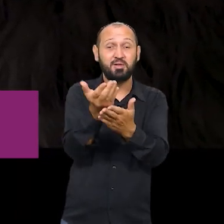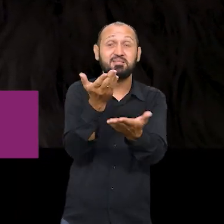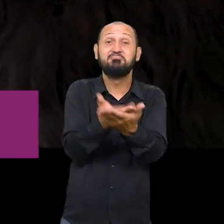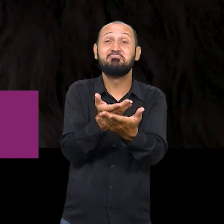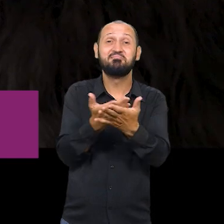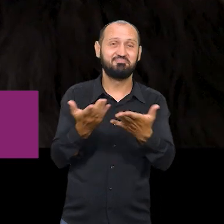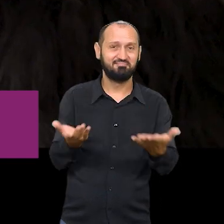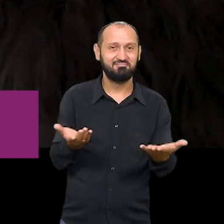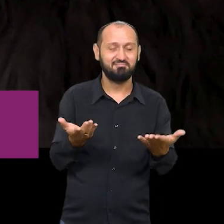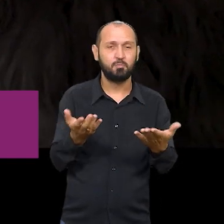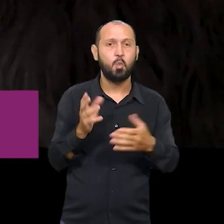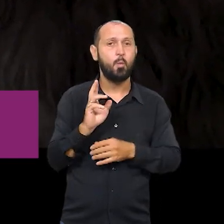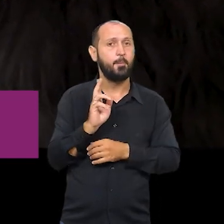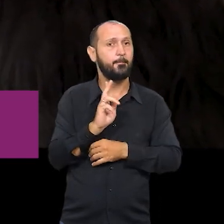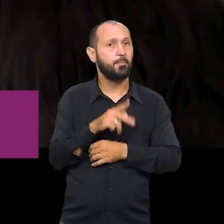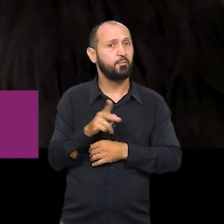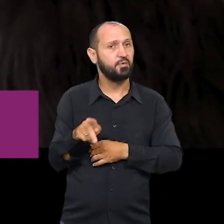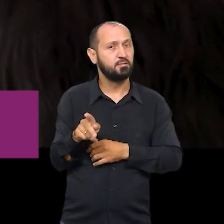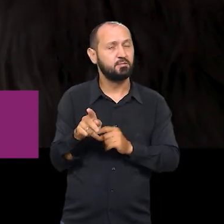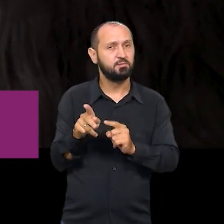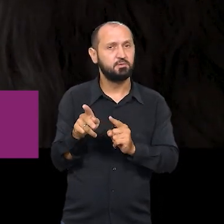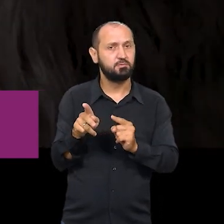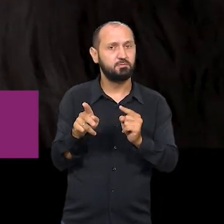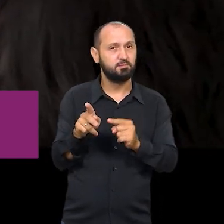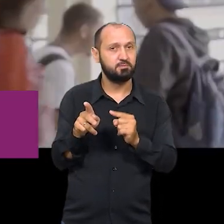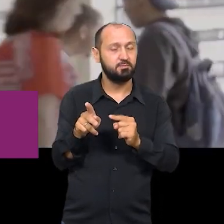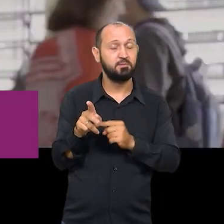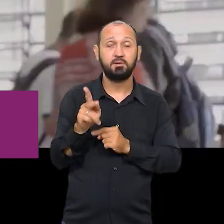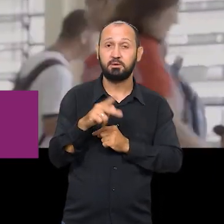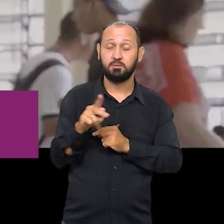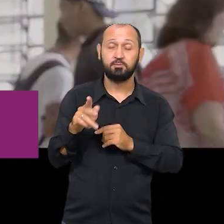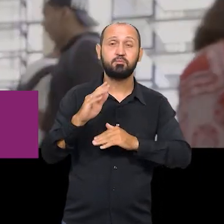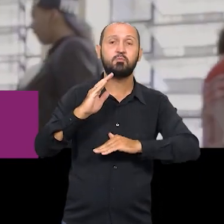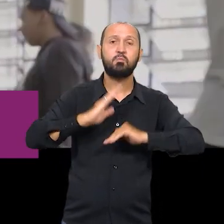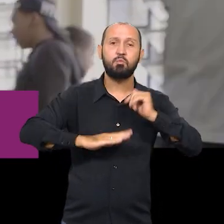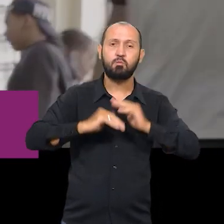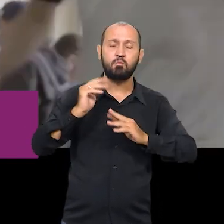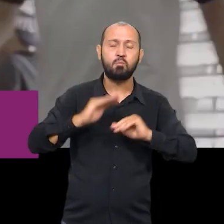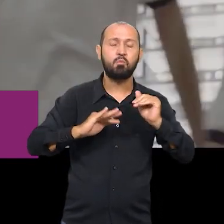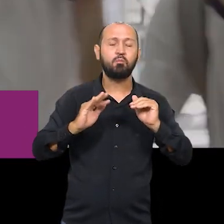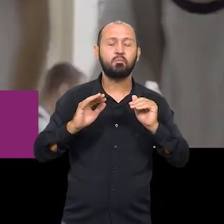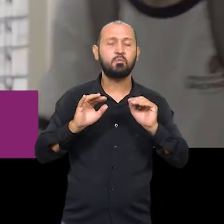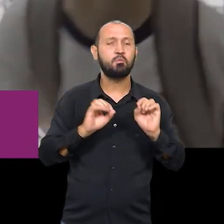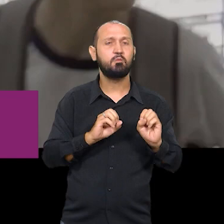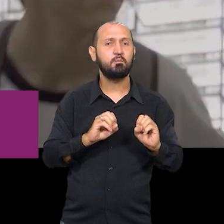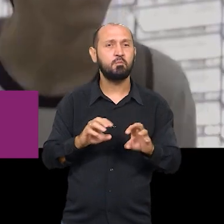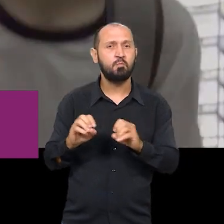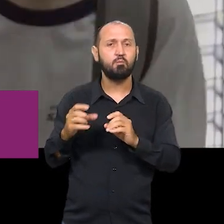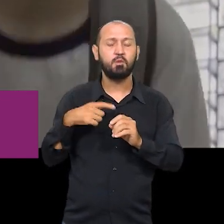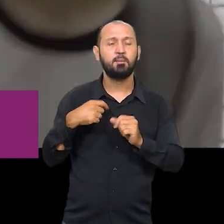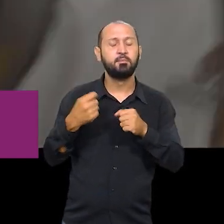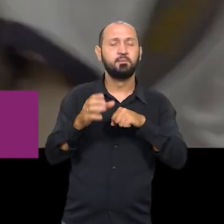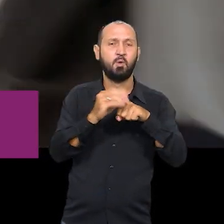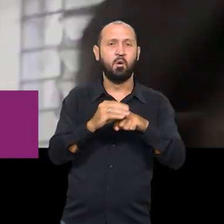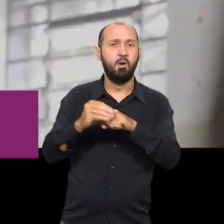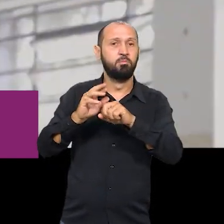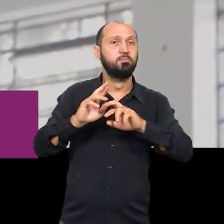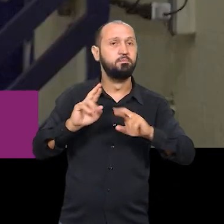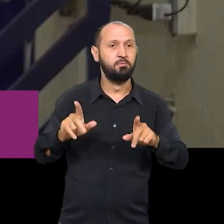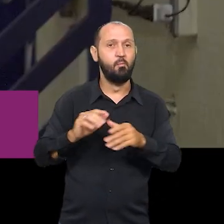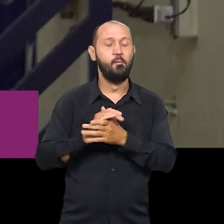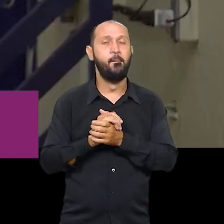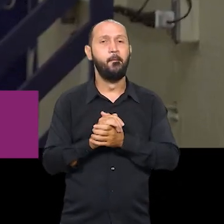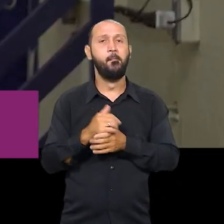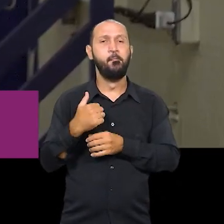o professor, esse profissional da educação, ele tem um olhar, um conhecimento que é diferenciado. E eu